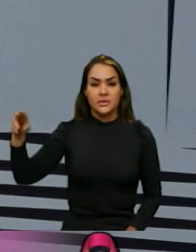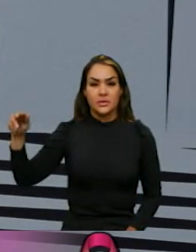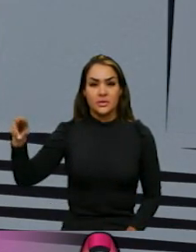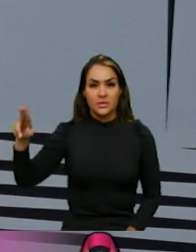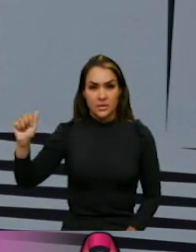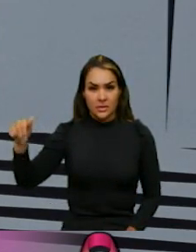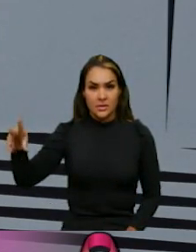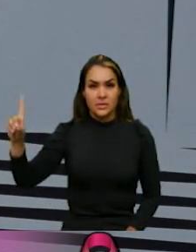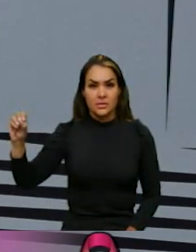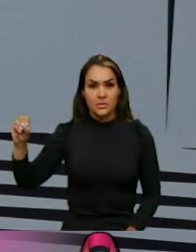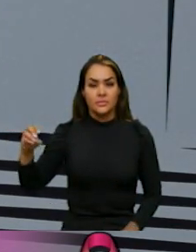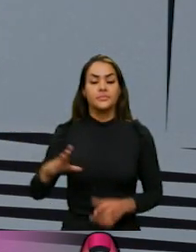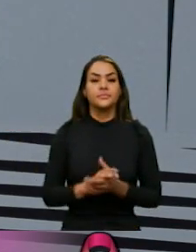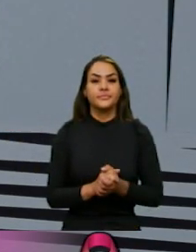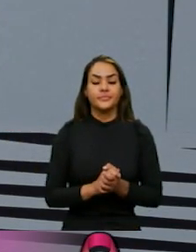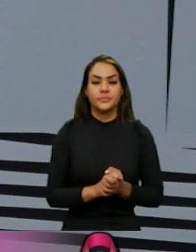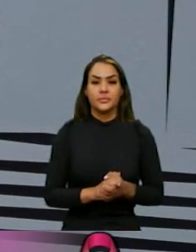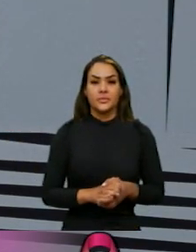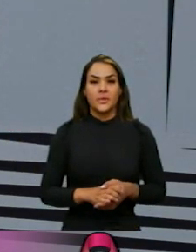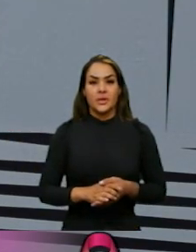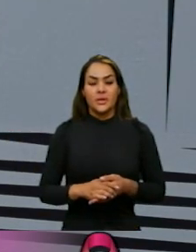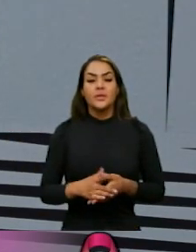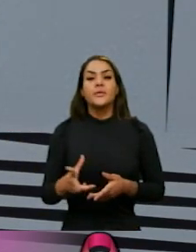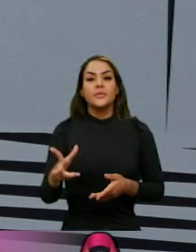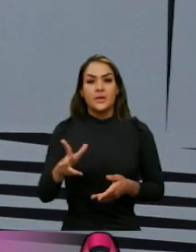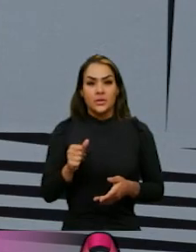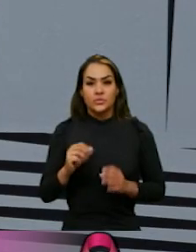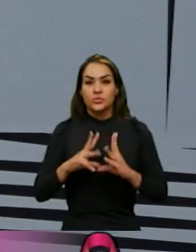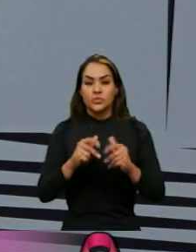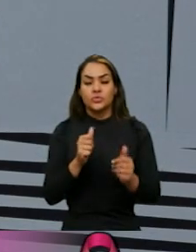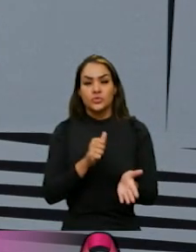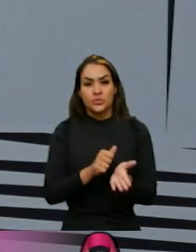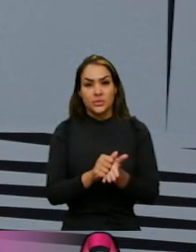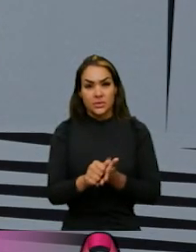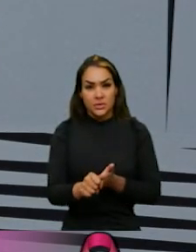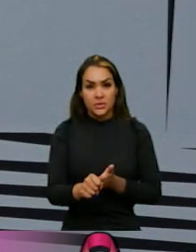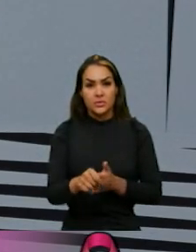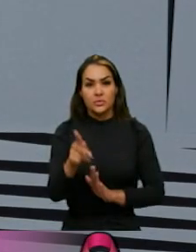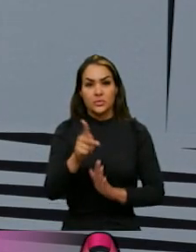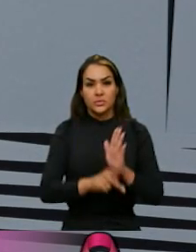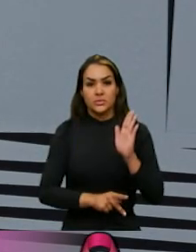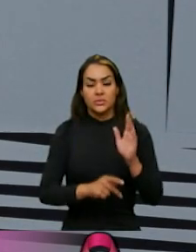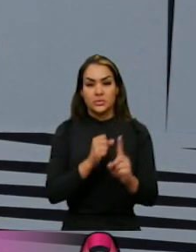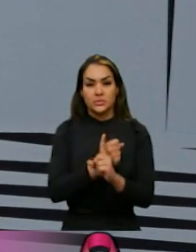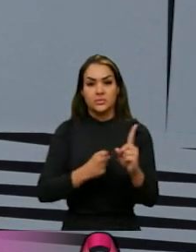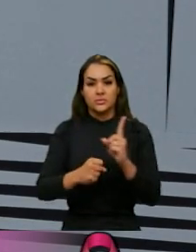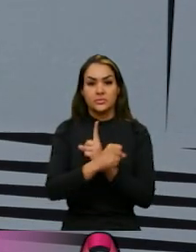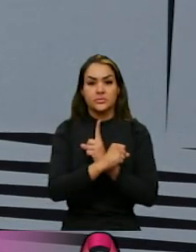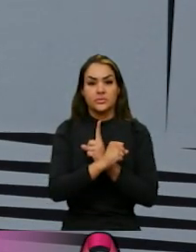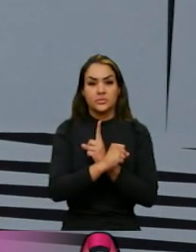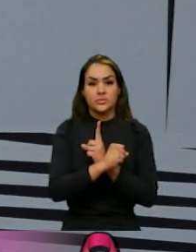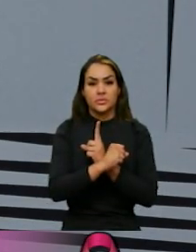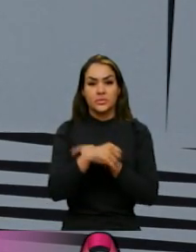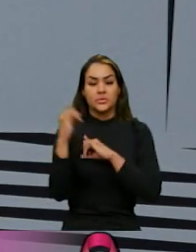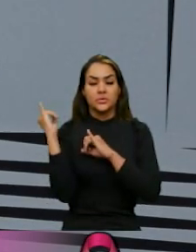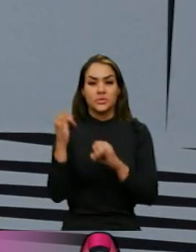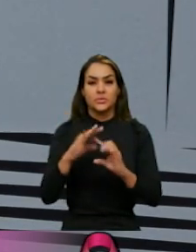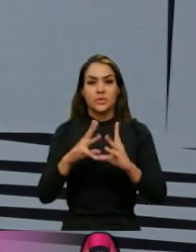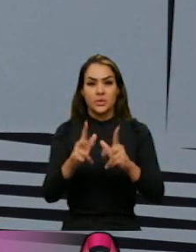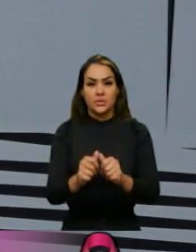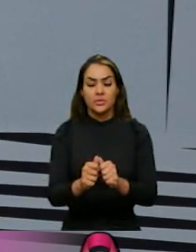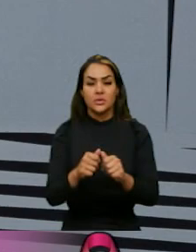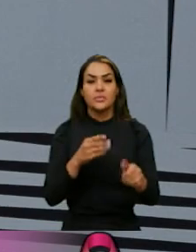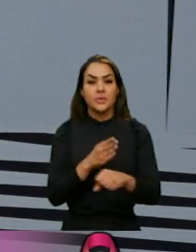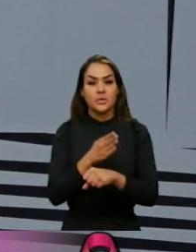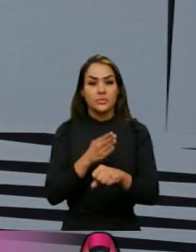Araçatuba. Considerando que merecem destaque todos os atletas do projeto social Jiu-Jitsu para Todos, que participaram do